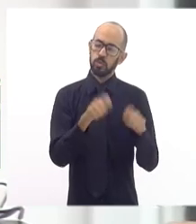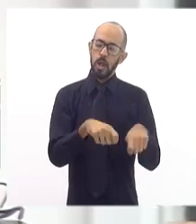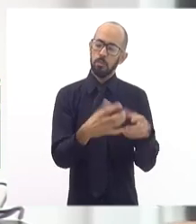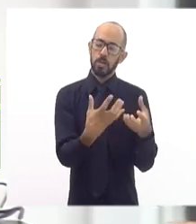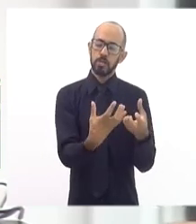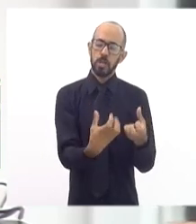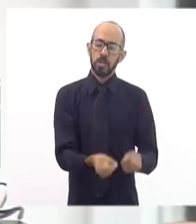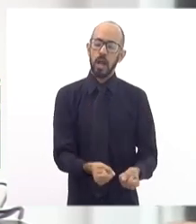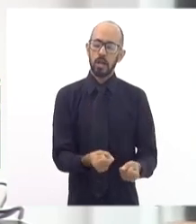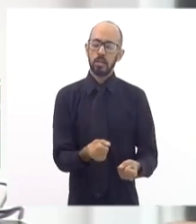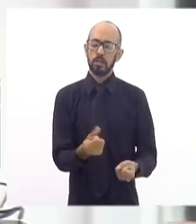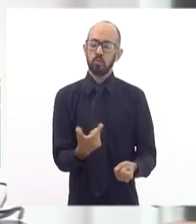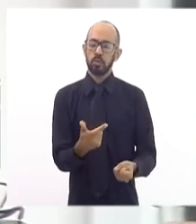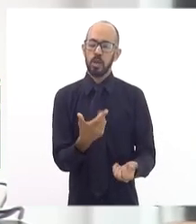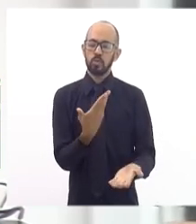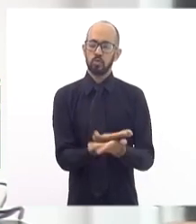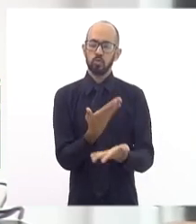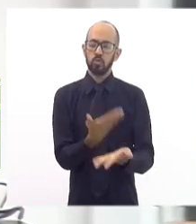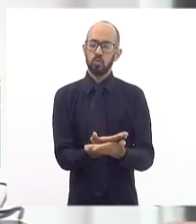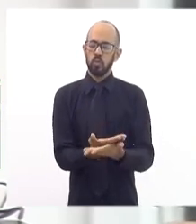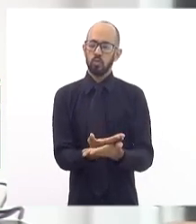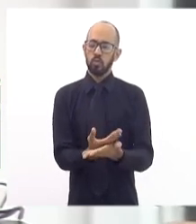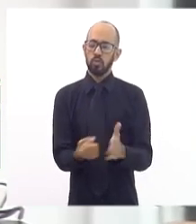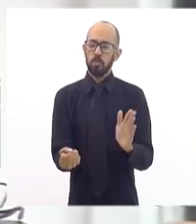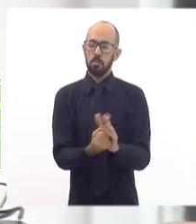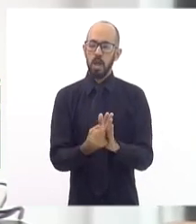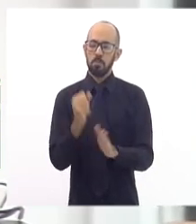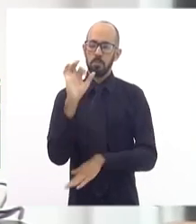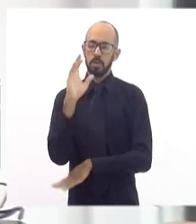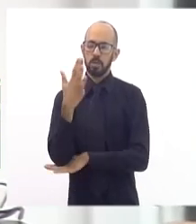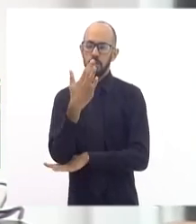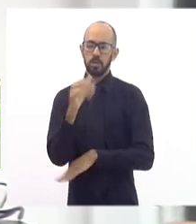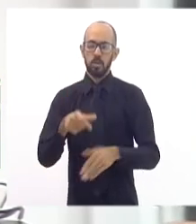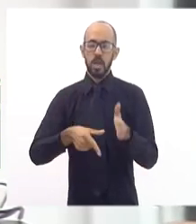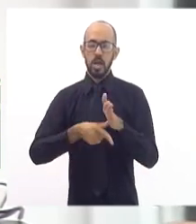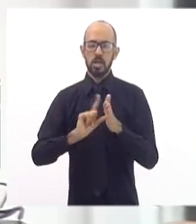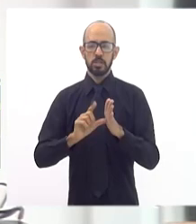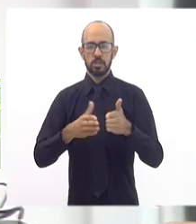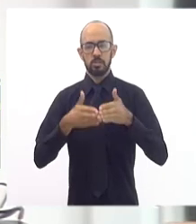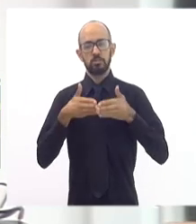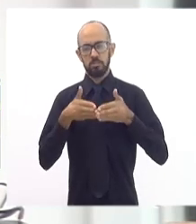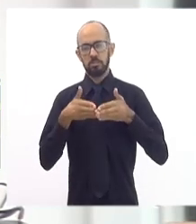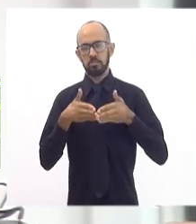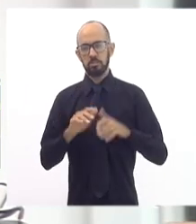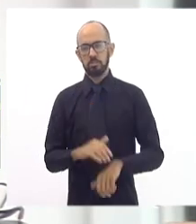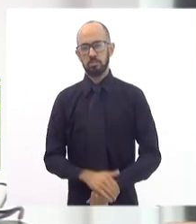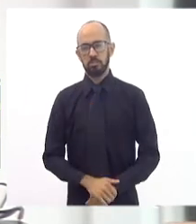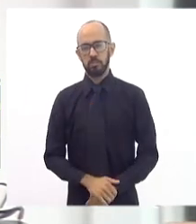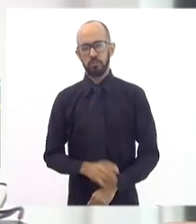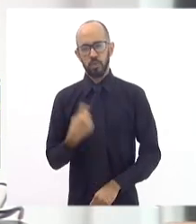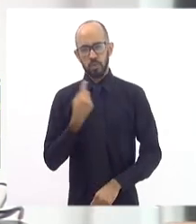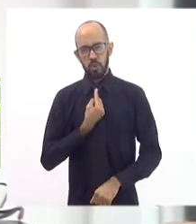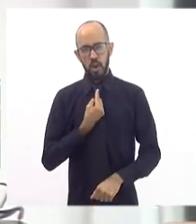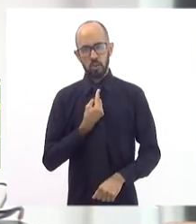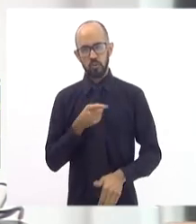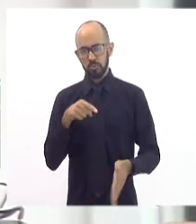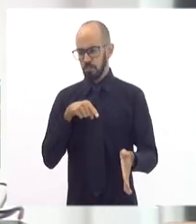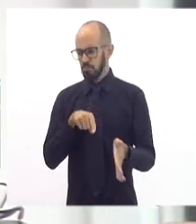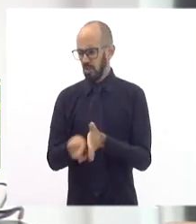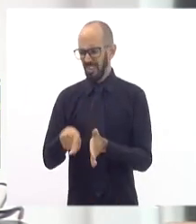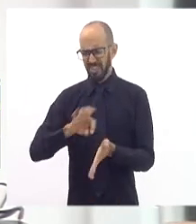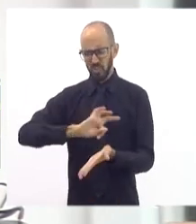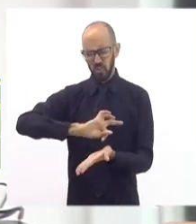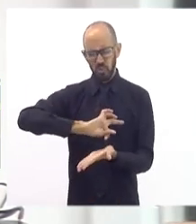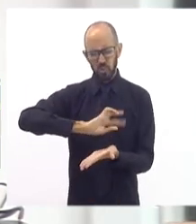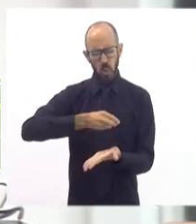que não haja estudo de impacto ambiental precedendo esse licenciamento e lavar os docinhos questionar isso em todas as